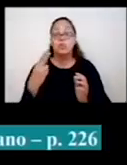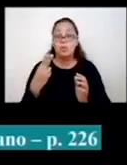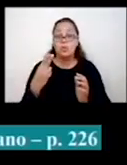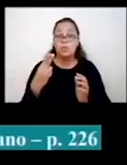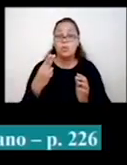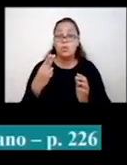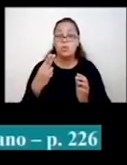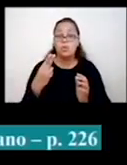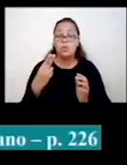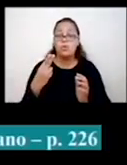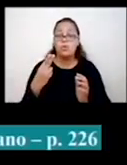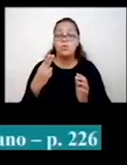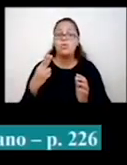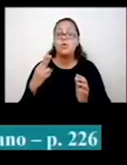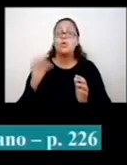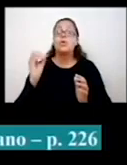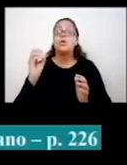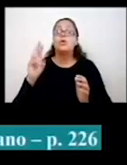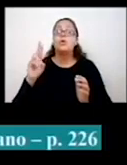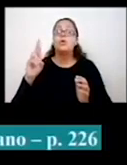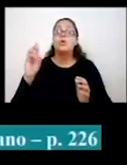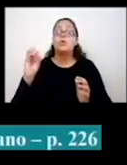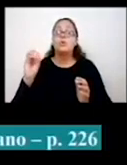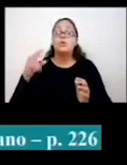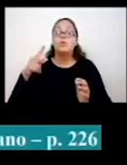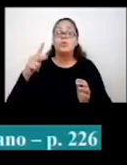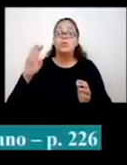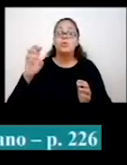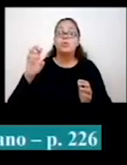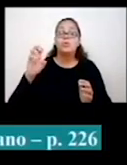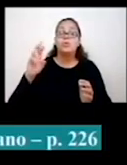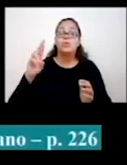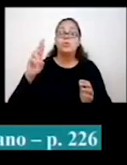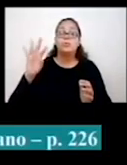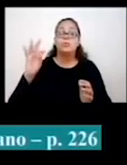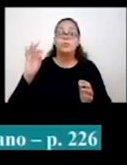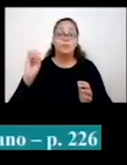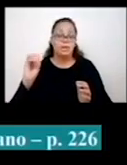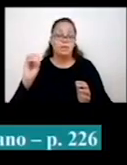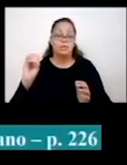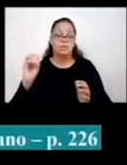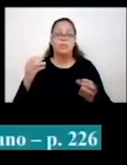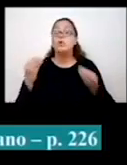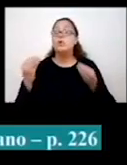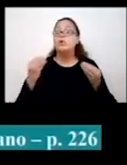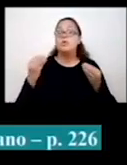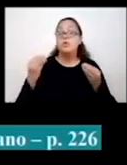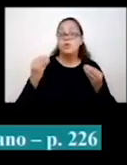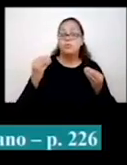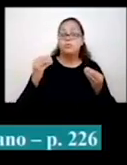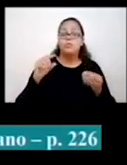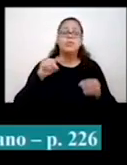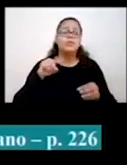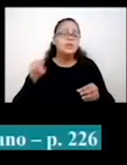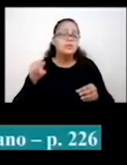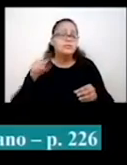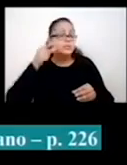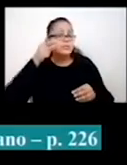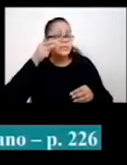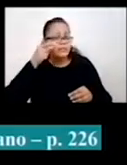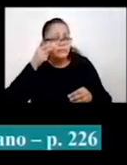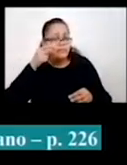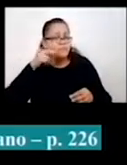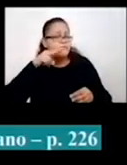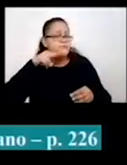Preto. Vão descrever o que cada uma delas é. E como que você chegou a essa conclusão? A partir de que observação? O que você